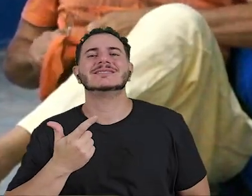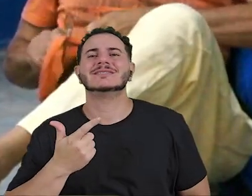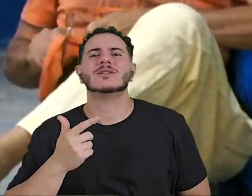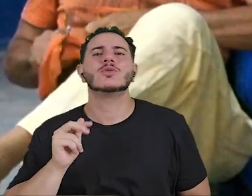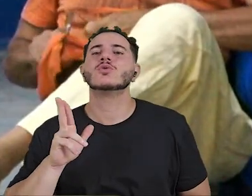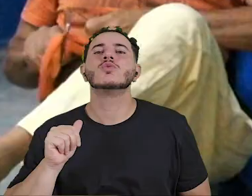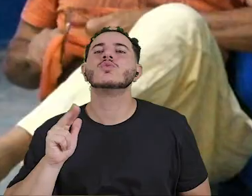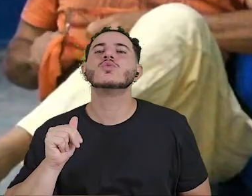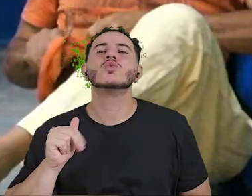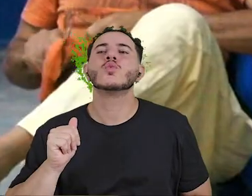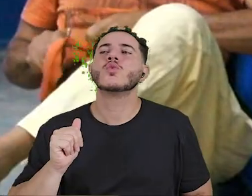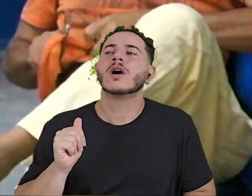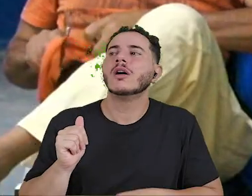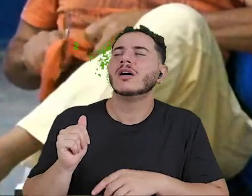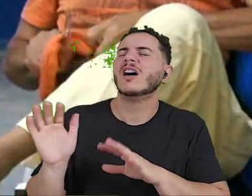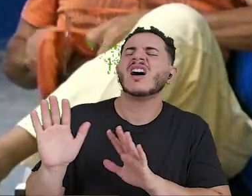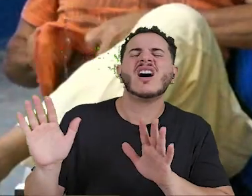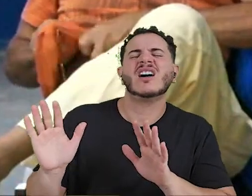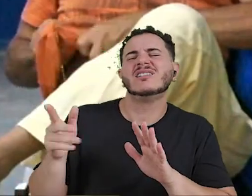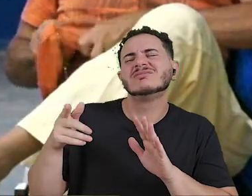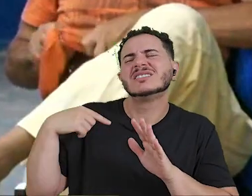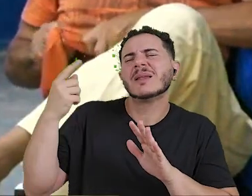Nunca me negou naquilo que eu pedia.